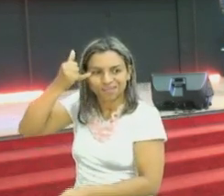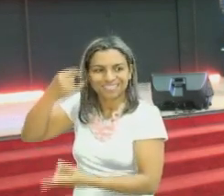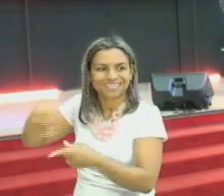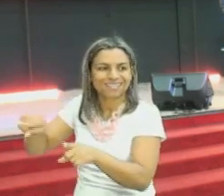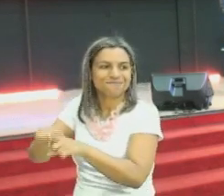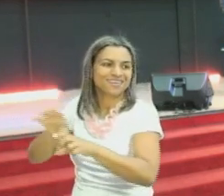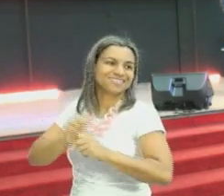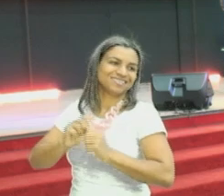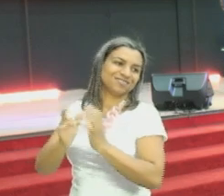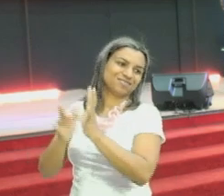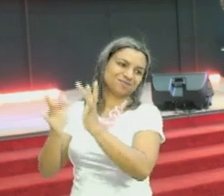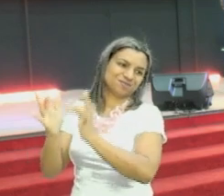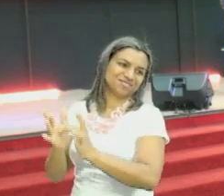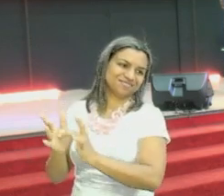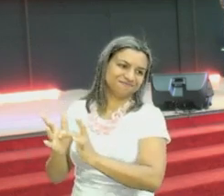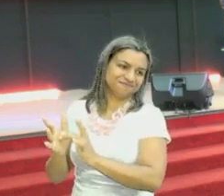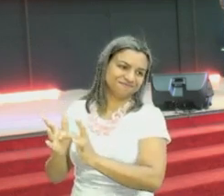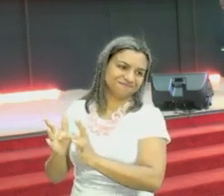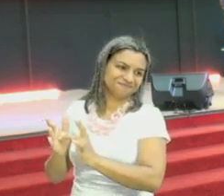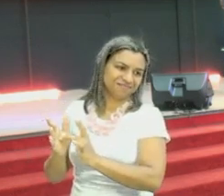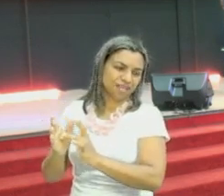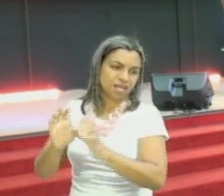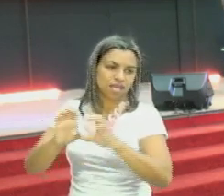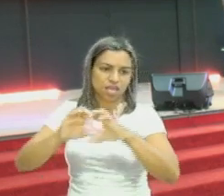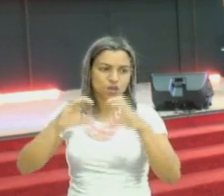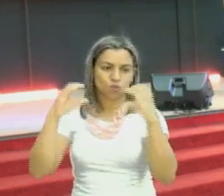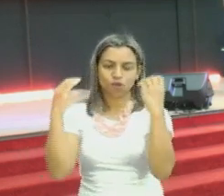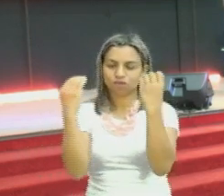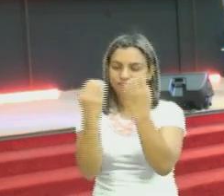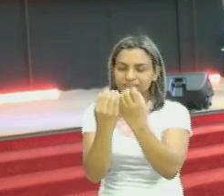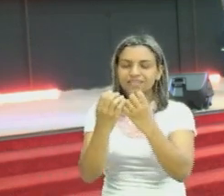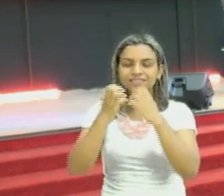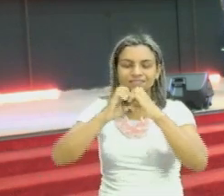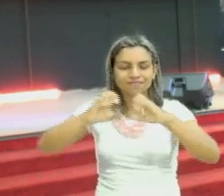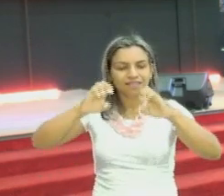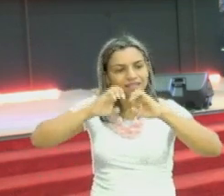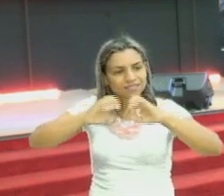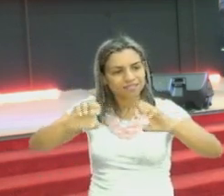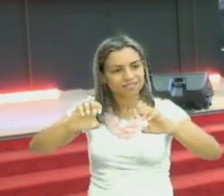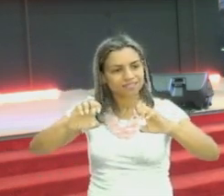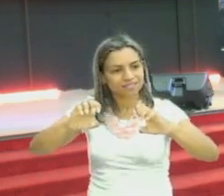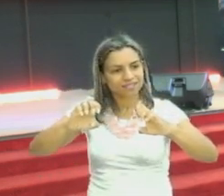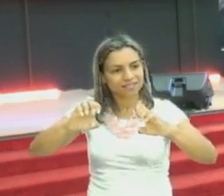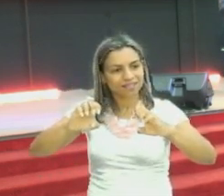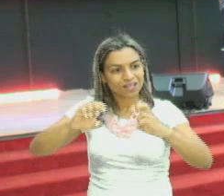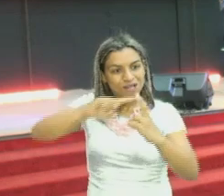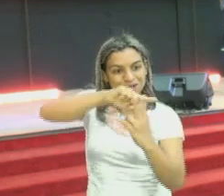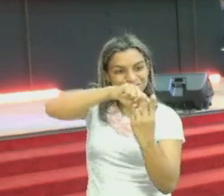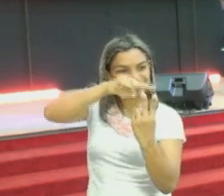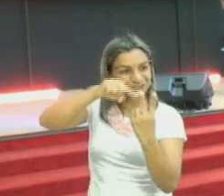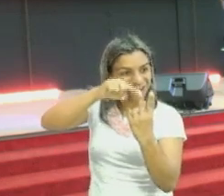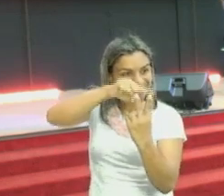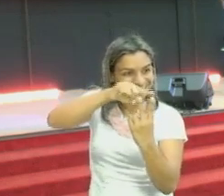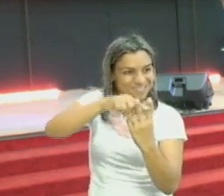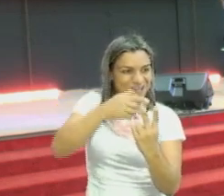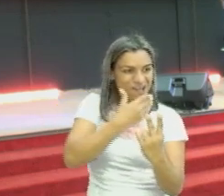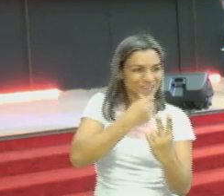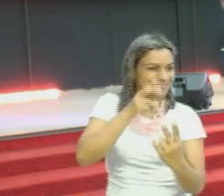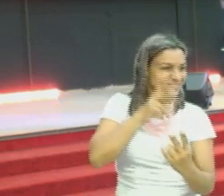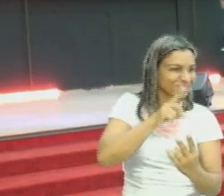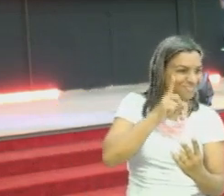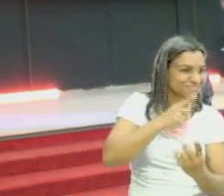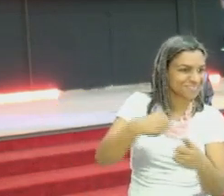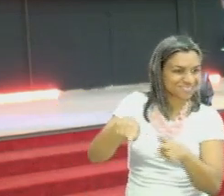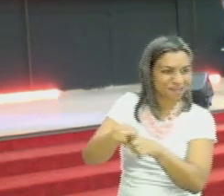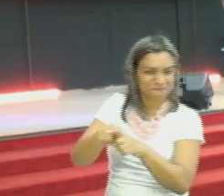Jesus. E numa conferência evangelística, Fuchida e Jack DeShazer